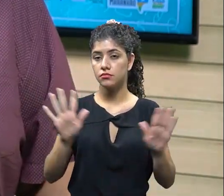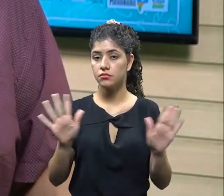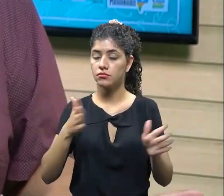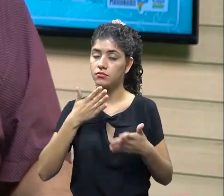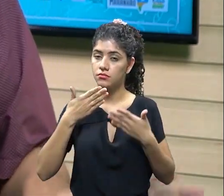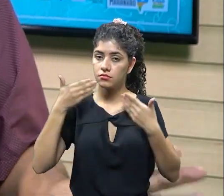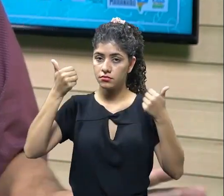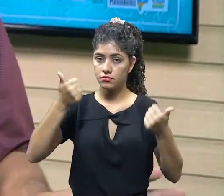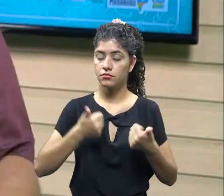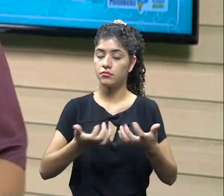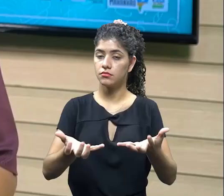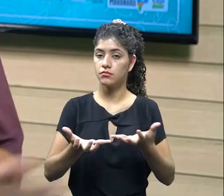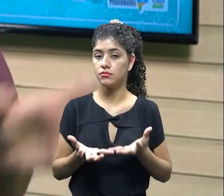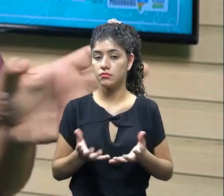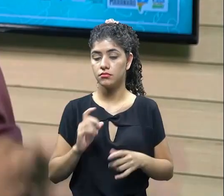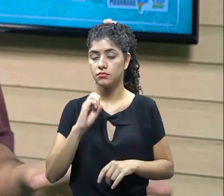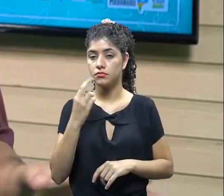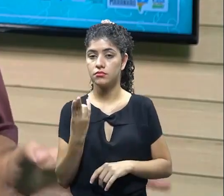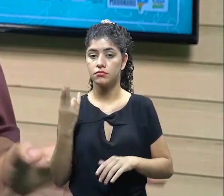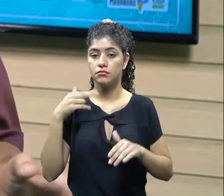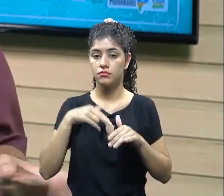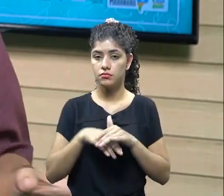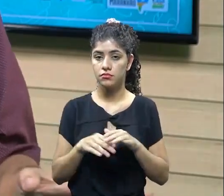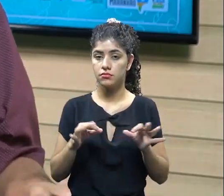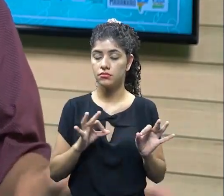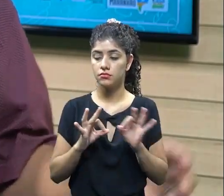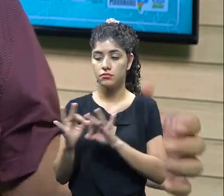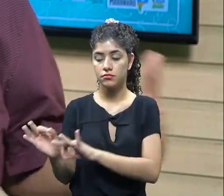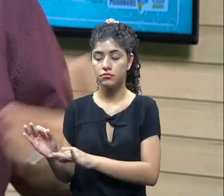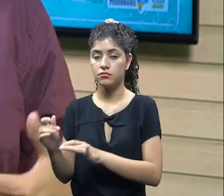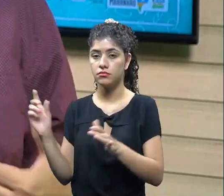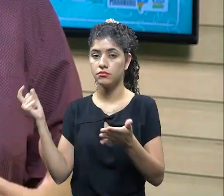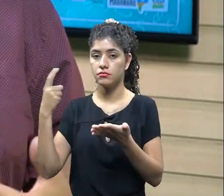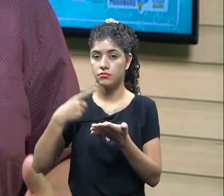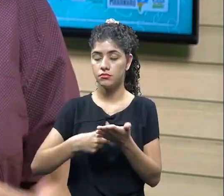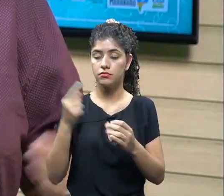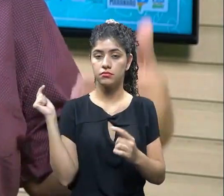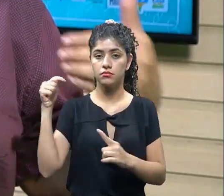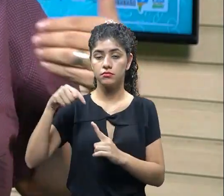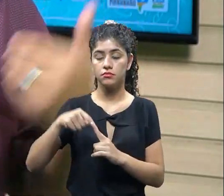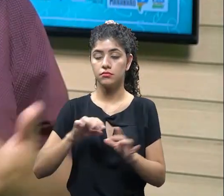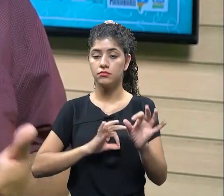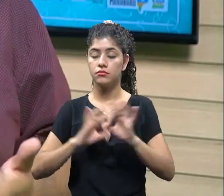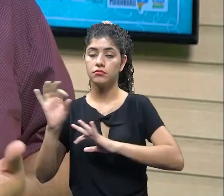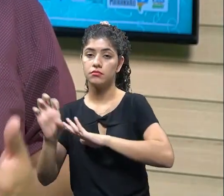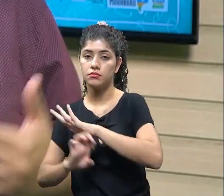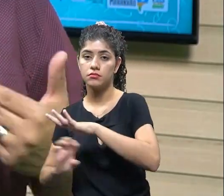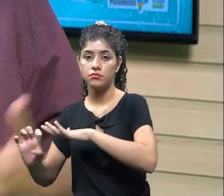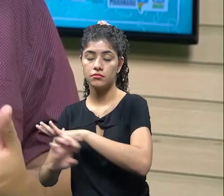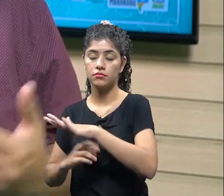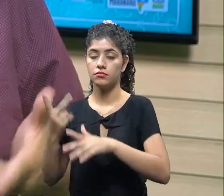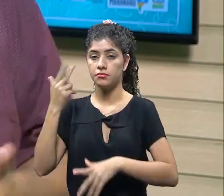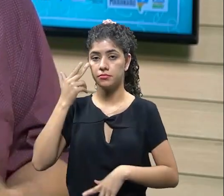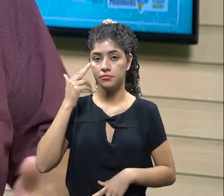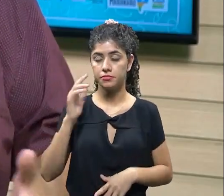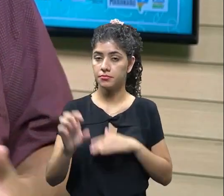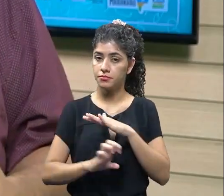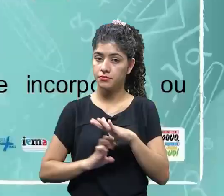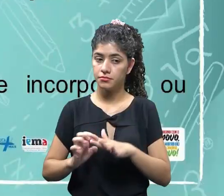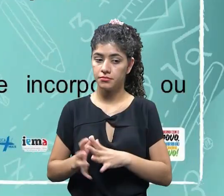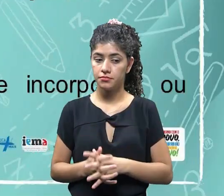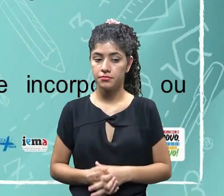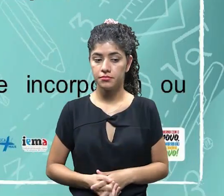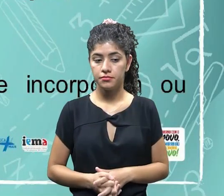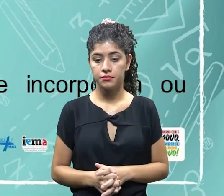que eu quero melhorar, alavancar ou adicionar nos objetivos organizacionais, ou seja, nos atributos normais da